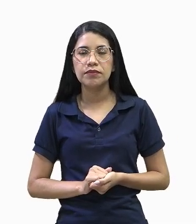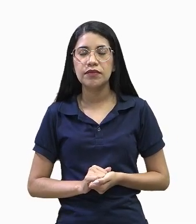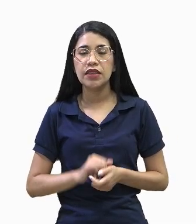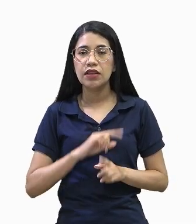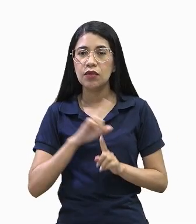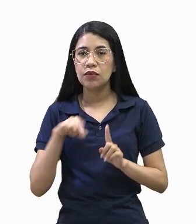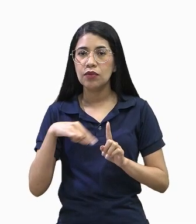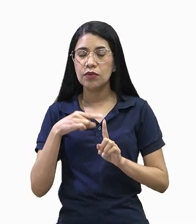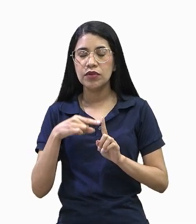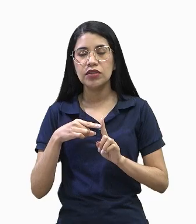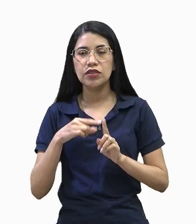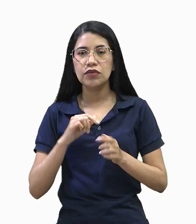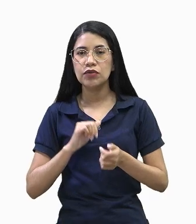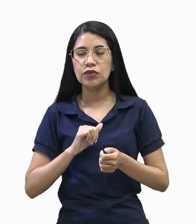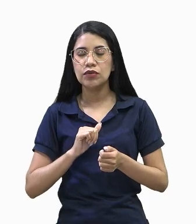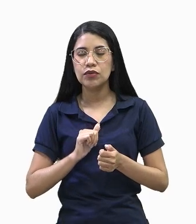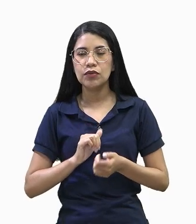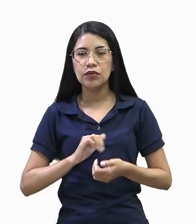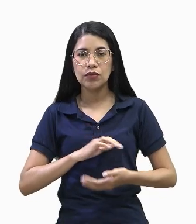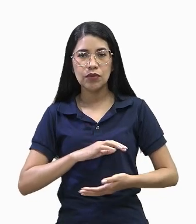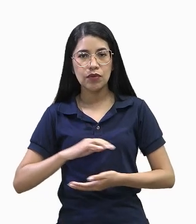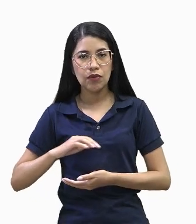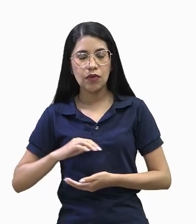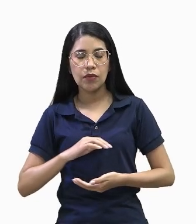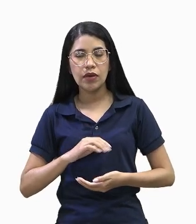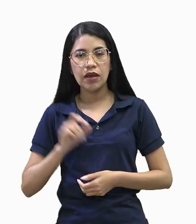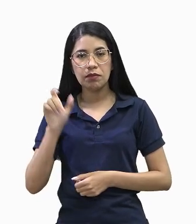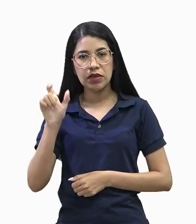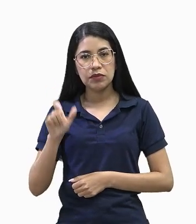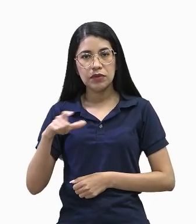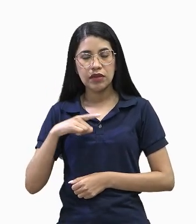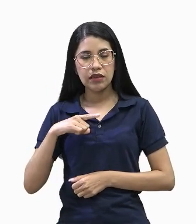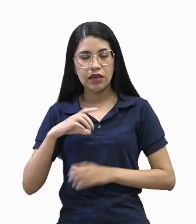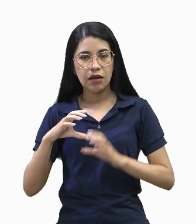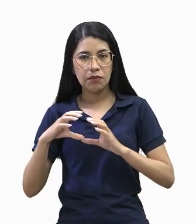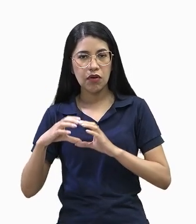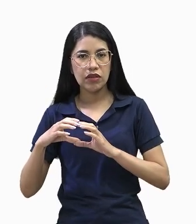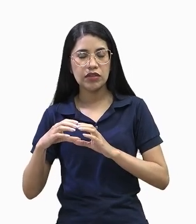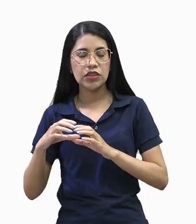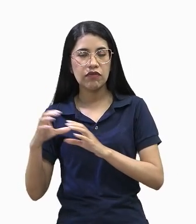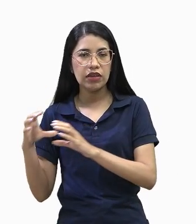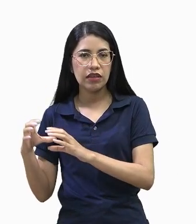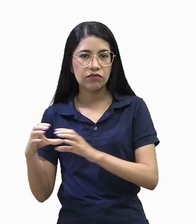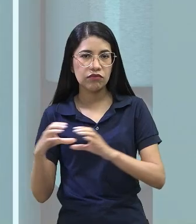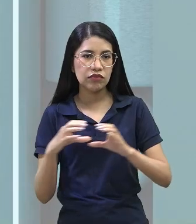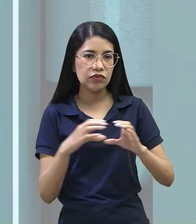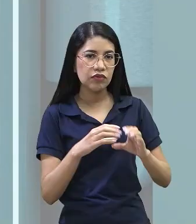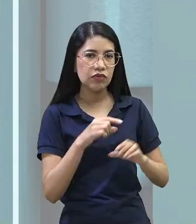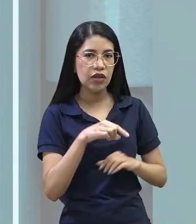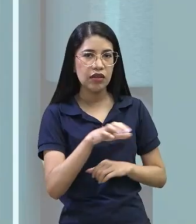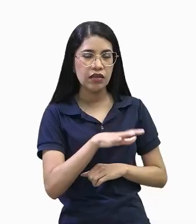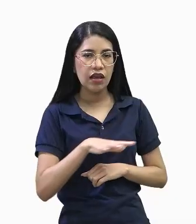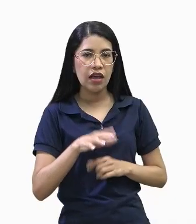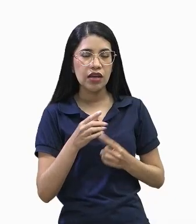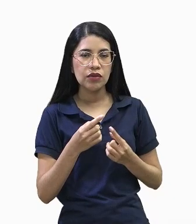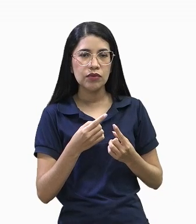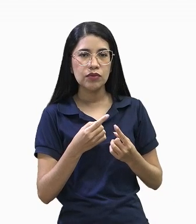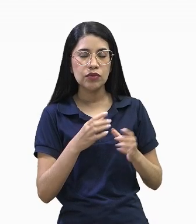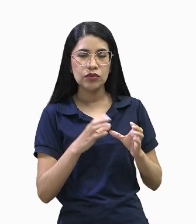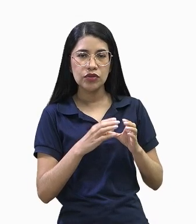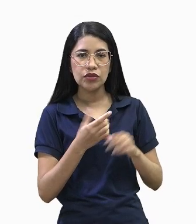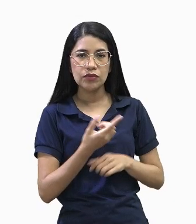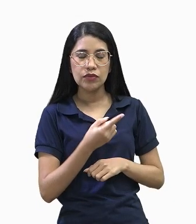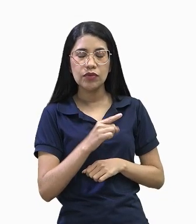de rugby é o jogador que está em posse da bola levar até a linha de fundo adversária, conforme nós estamos vendo naquela